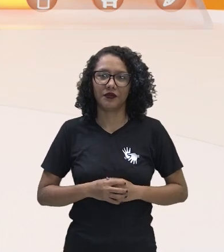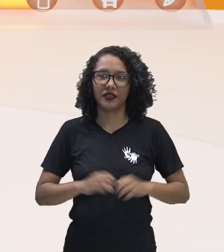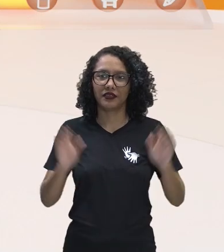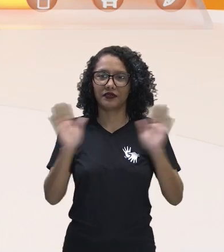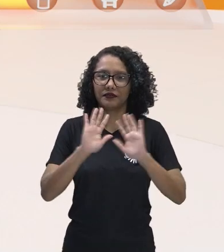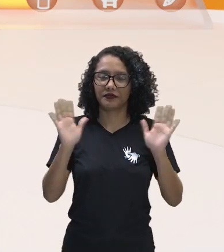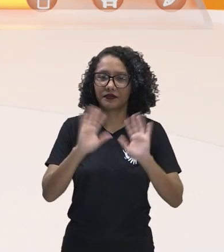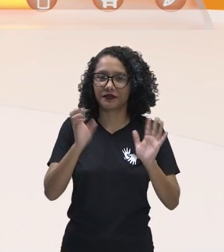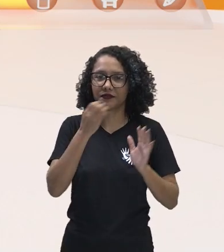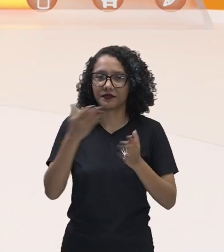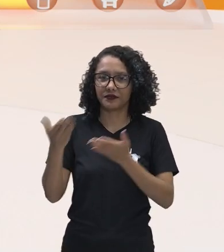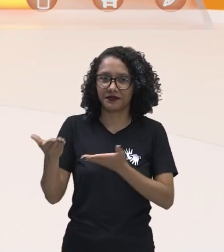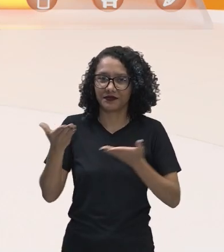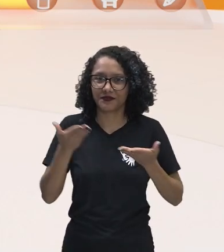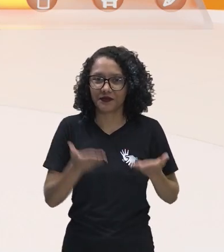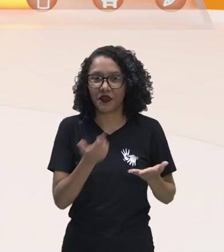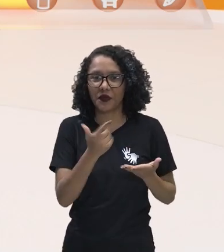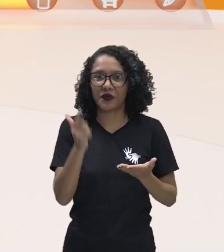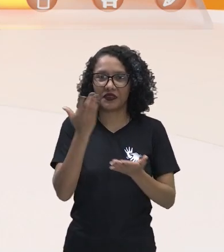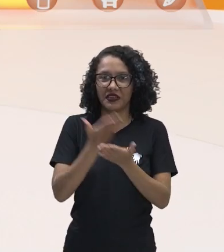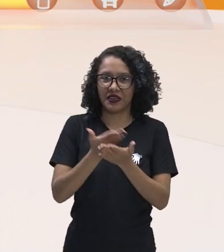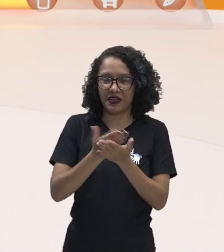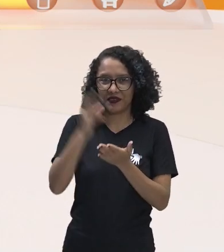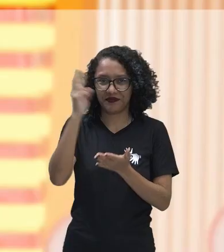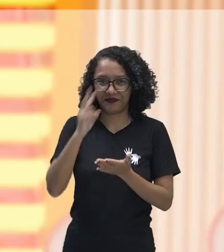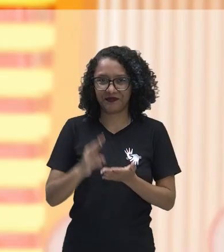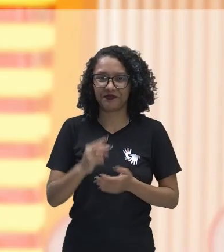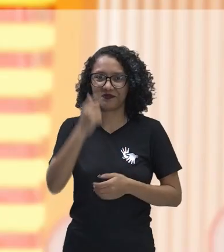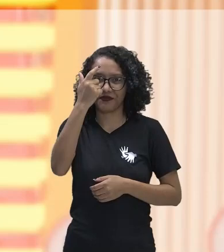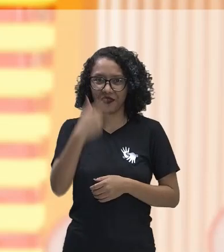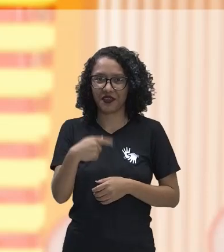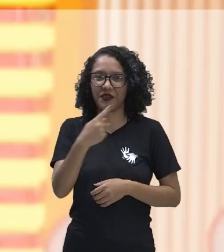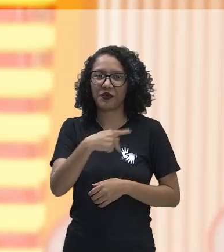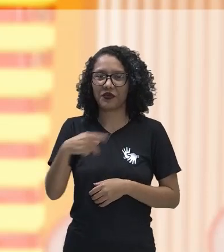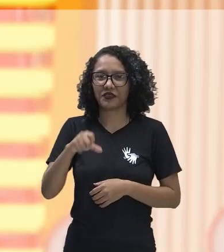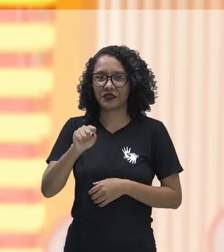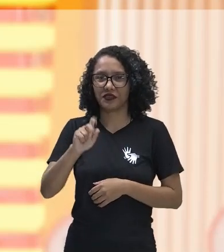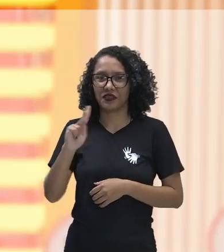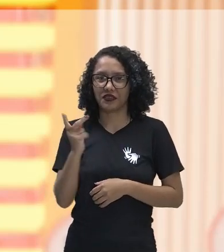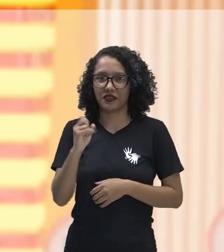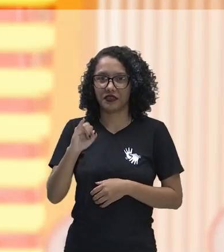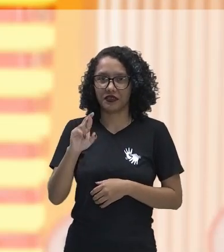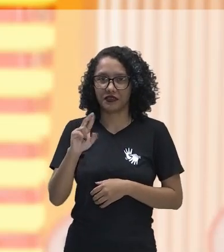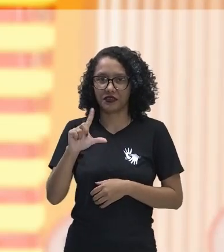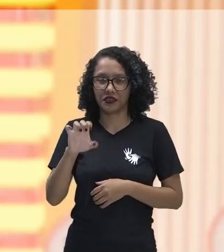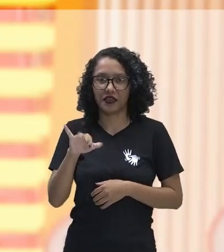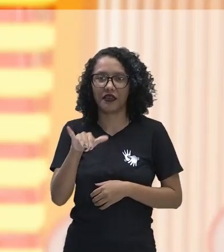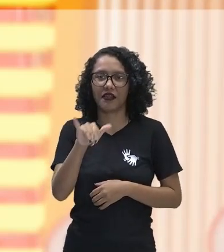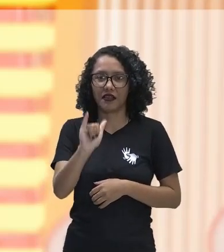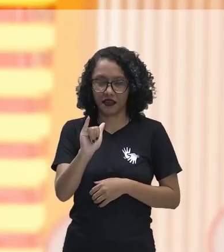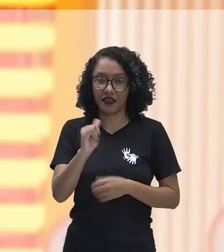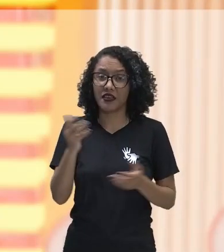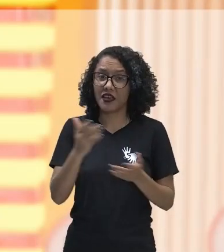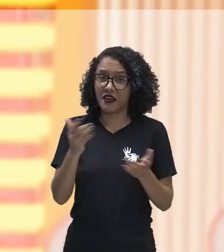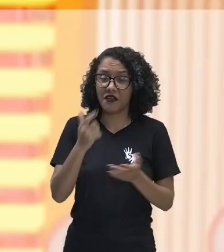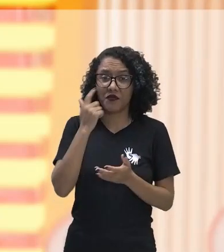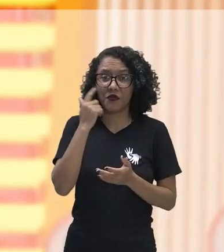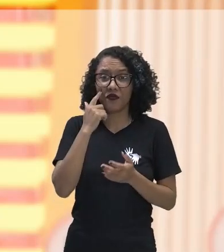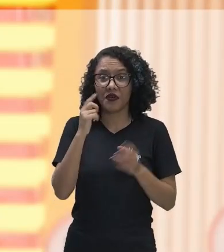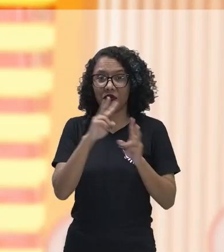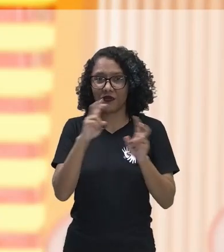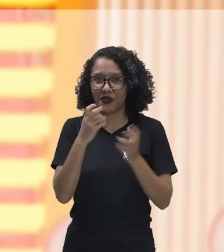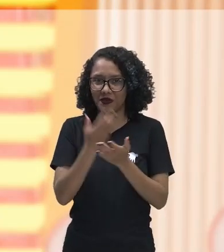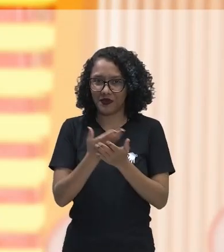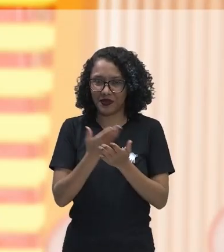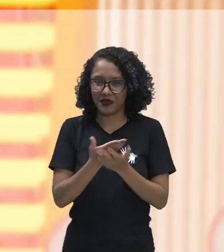todos, sejam muito bem-vindos a mais uma aula de História. Eu sou a professora Shirley Botelho e convido você a conhecer o nosso